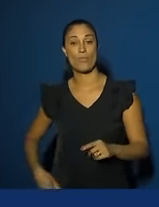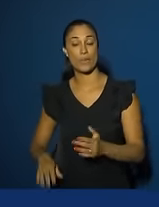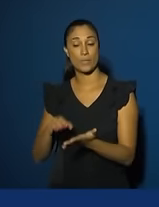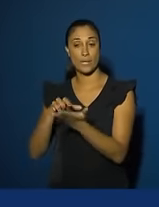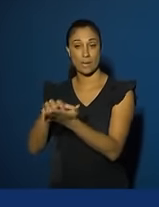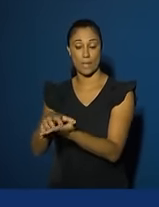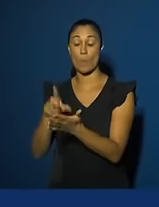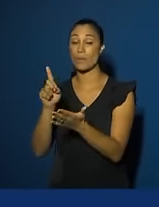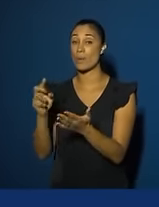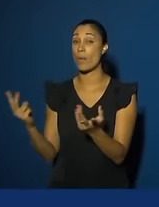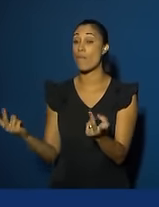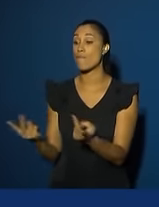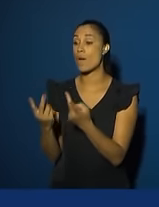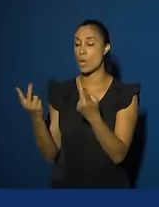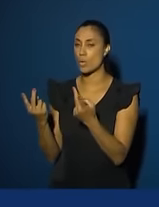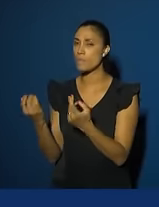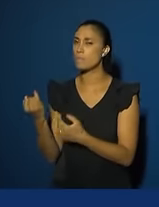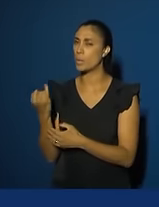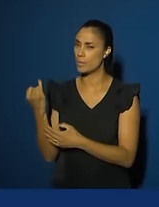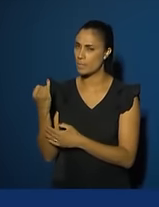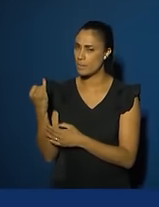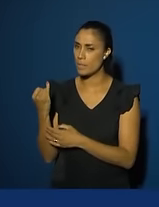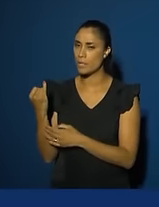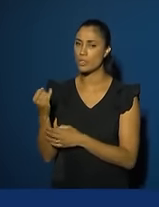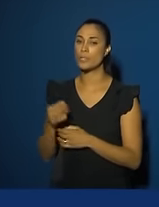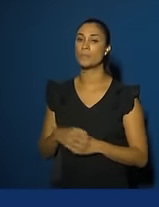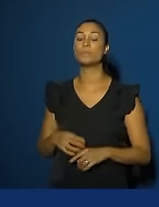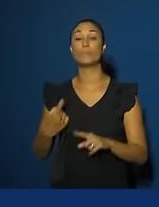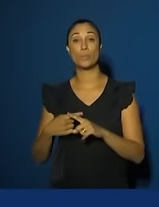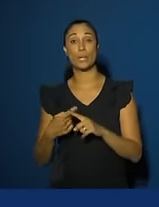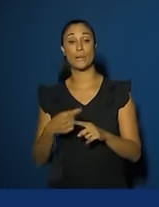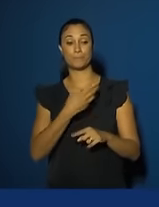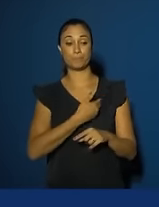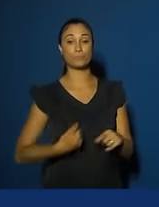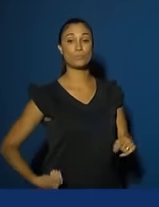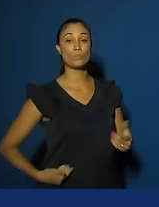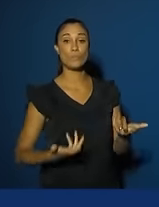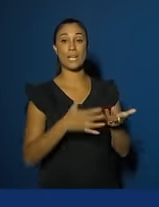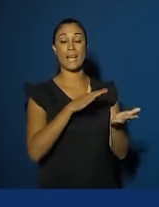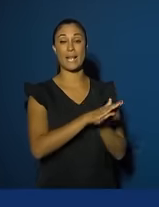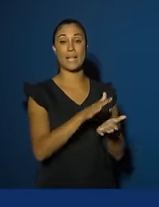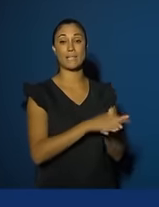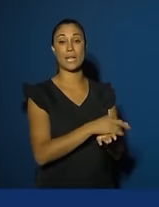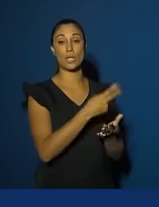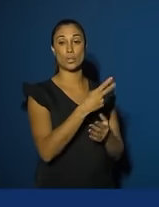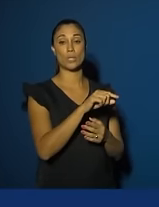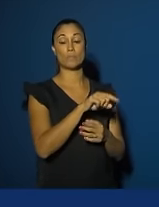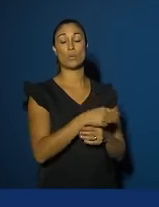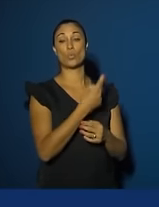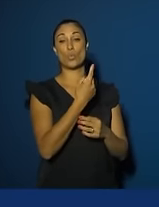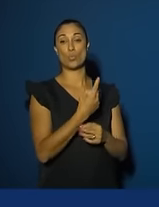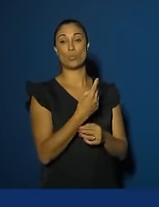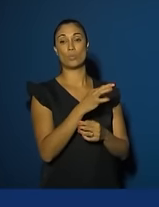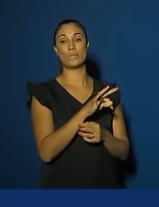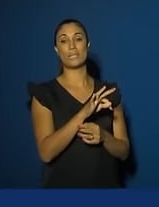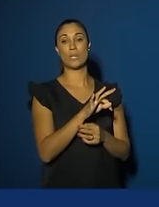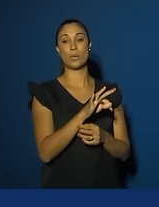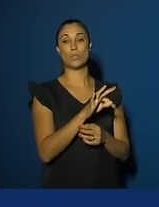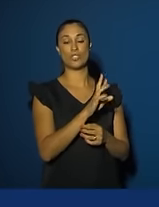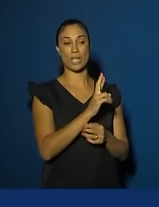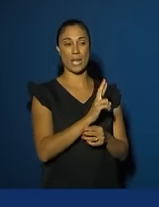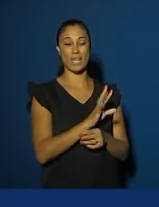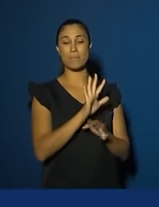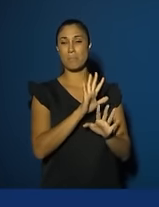então é é um valor expressivo porque o governo planeja gastar esse ano sem juros R 2.1 trilhão deais mas de